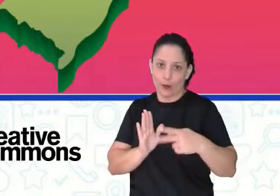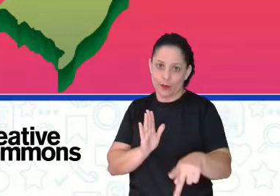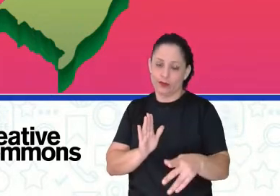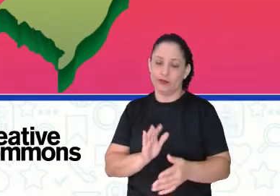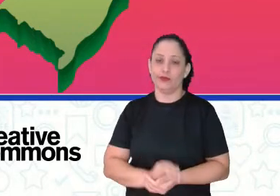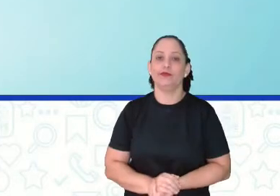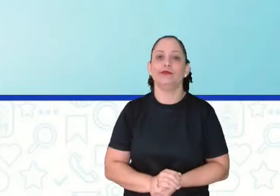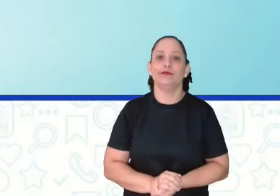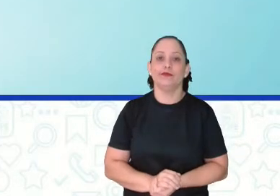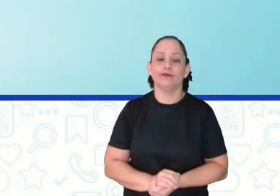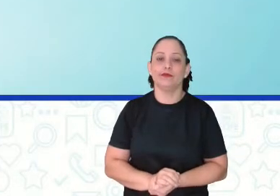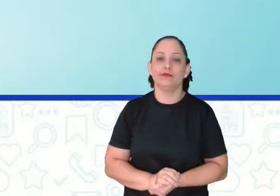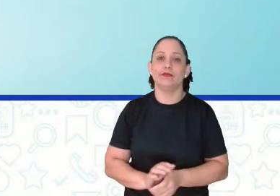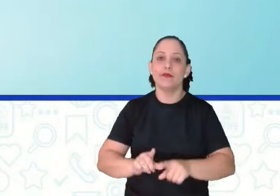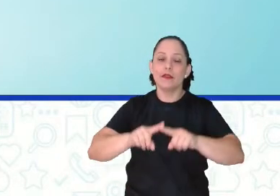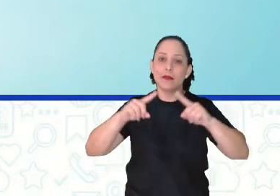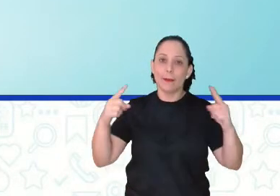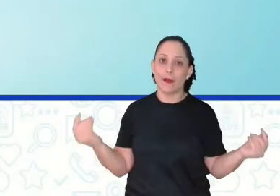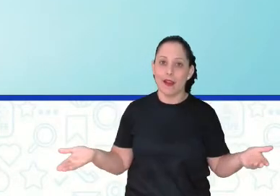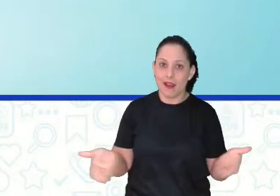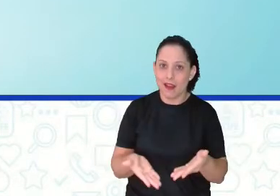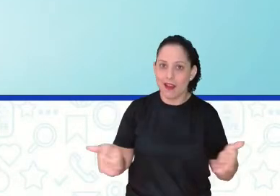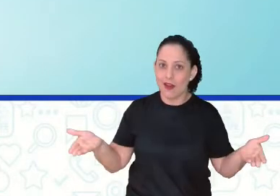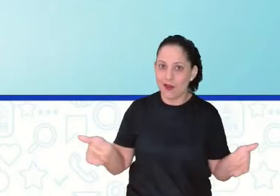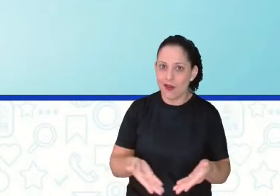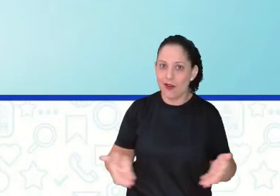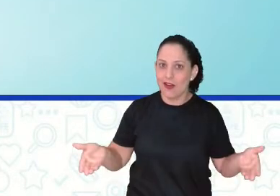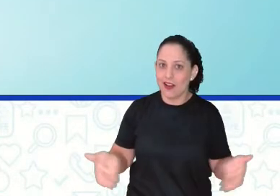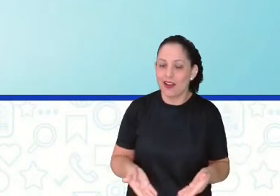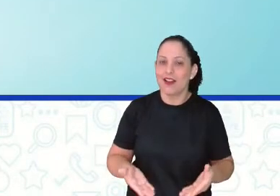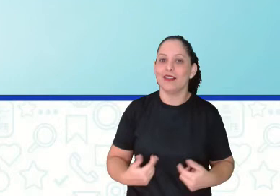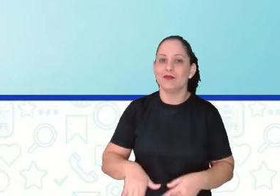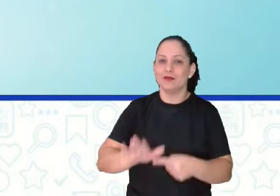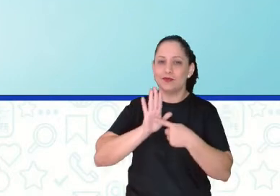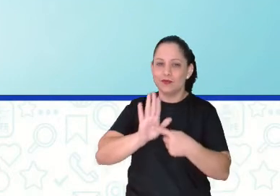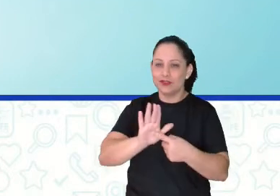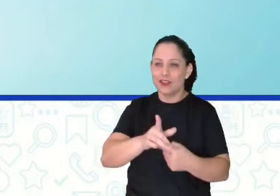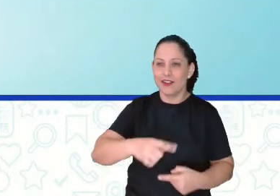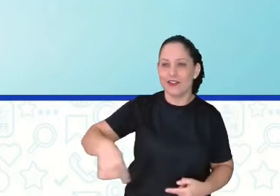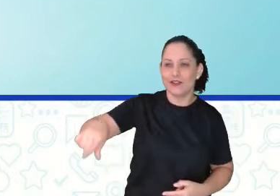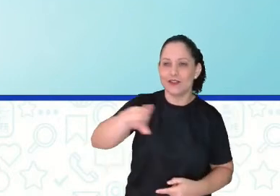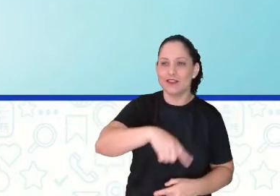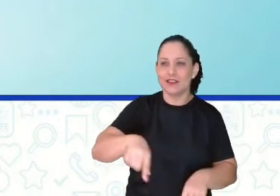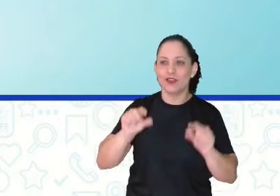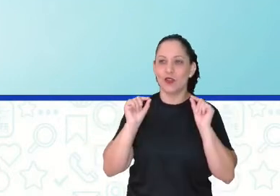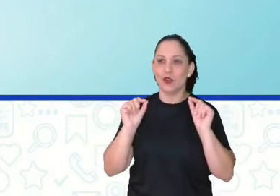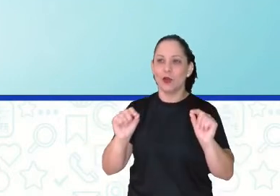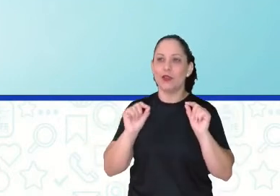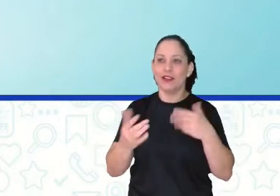bioma. Mas, agora eu quero trazer essa imagem que eu mostrei na aula